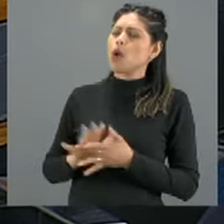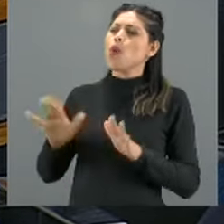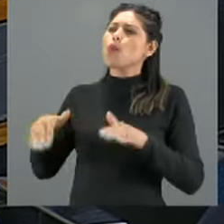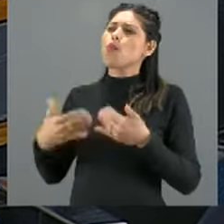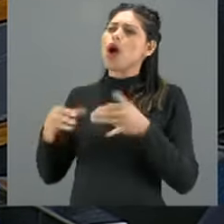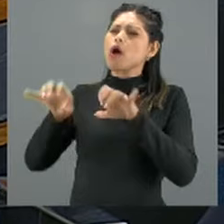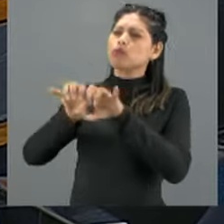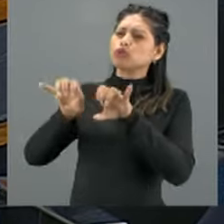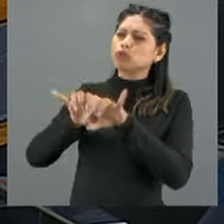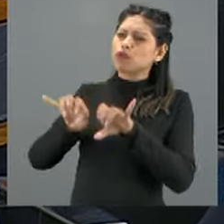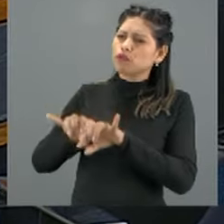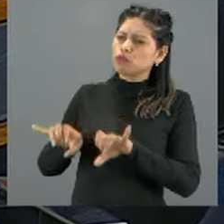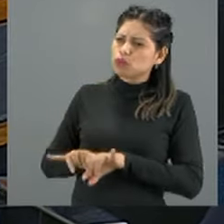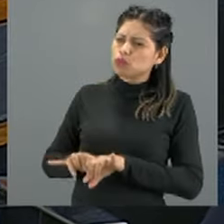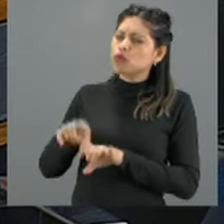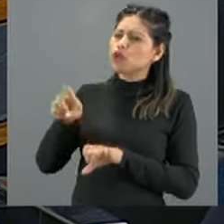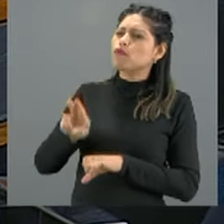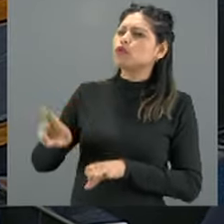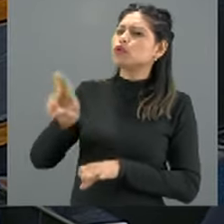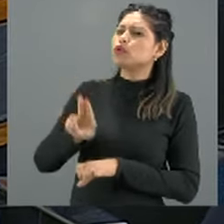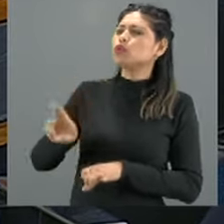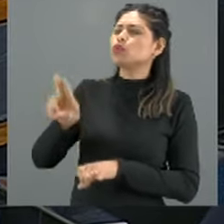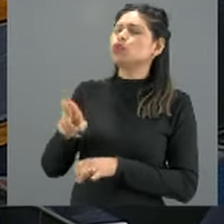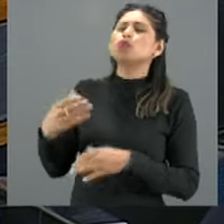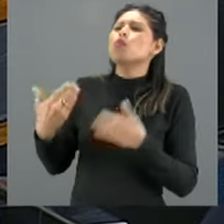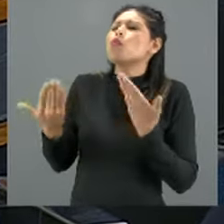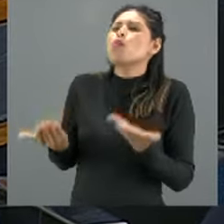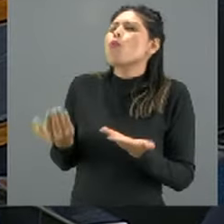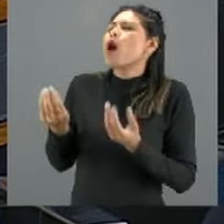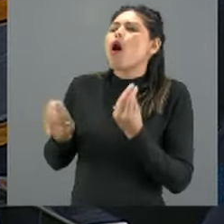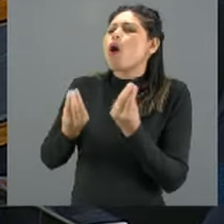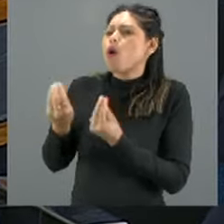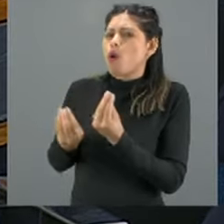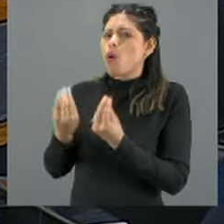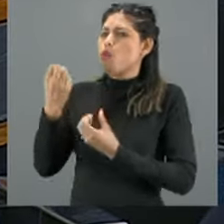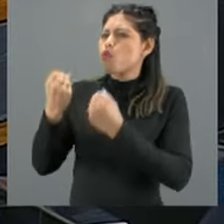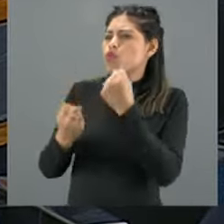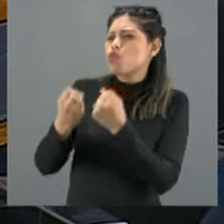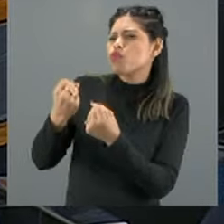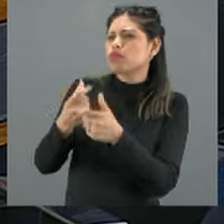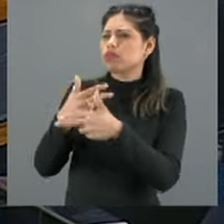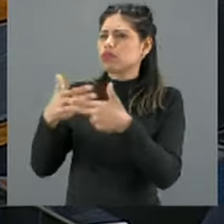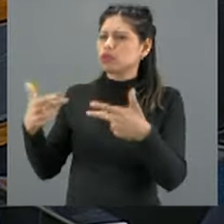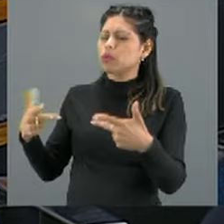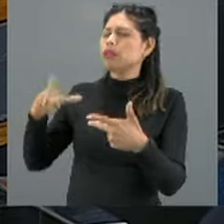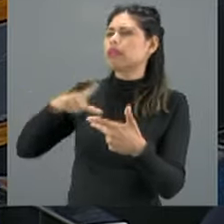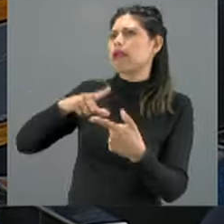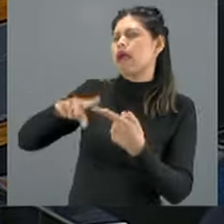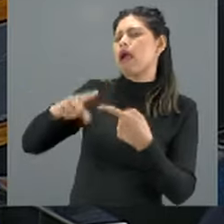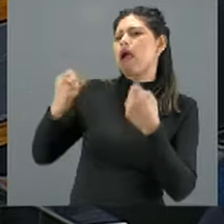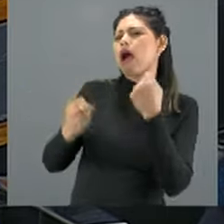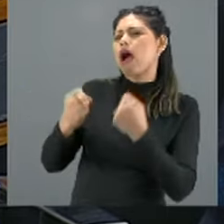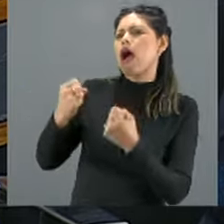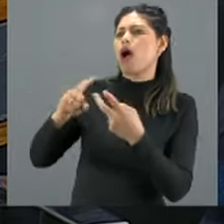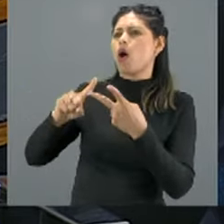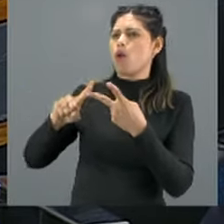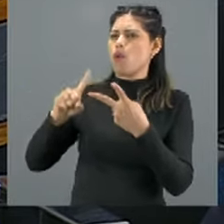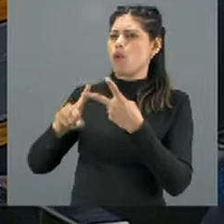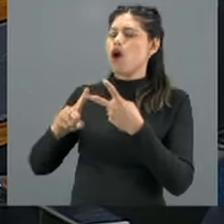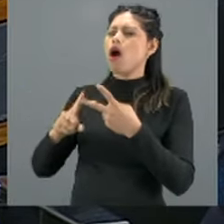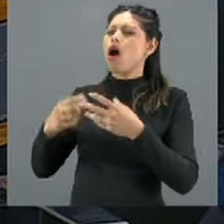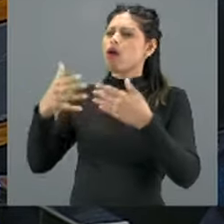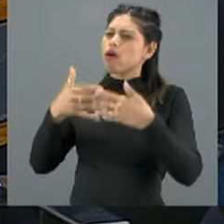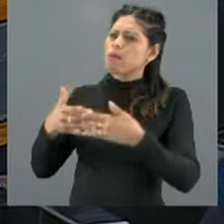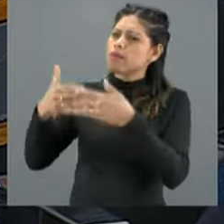infraestrutura logística que vocês têm? Quais os equipamentos que você tem? Se você tem carro, caminhonete, caminhão? Como é que vocês